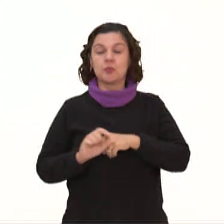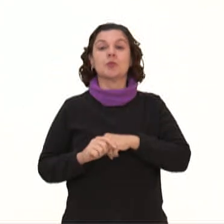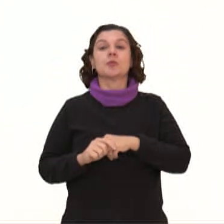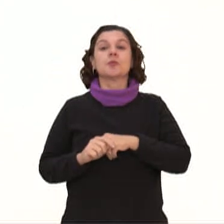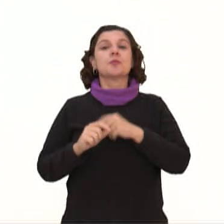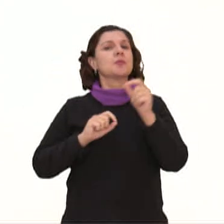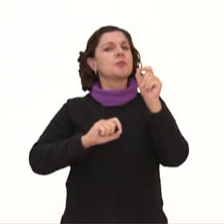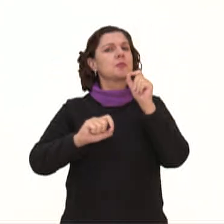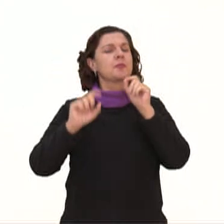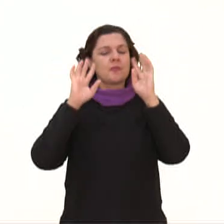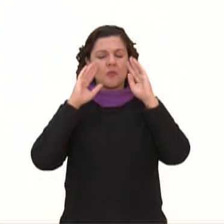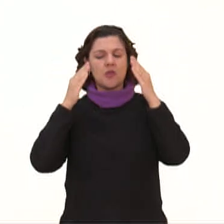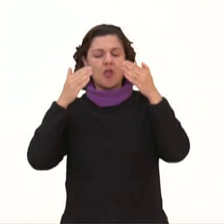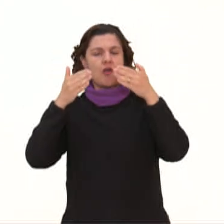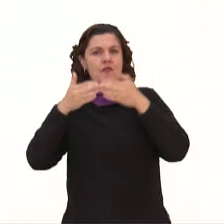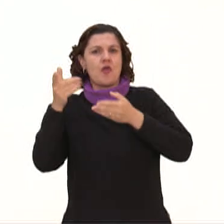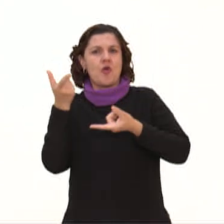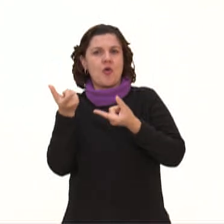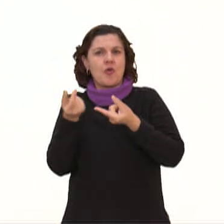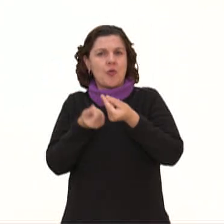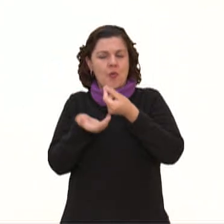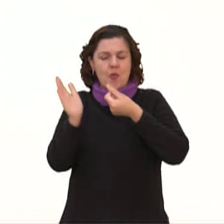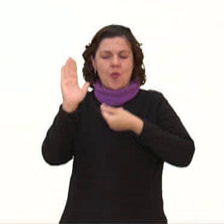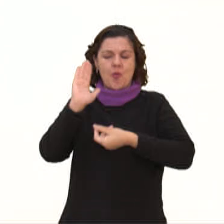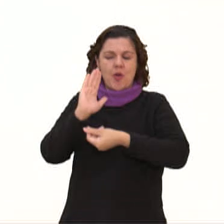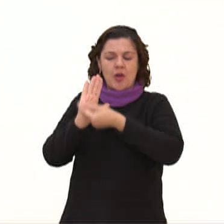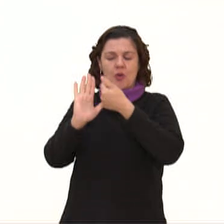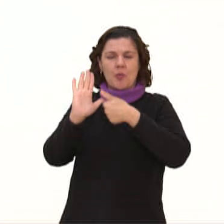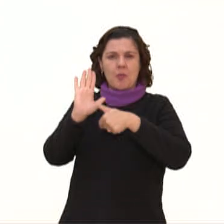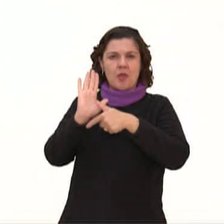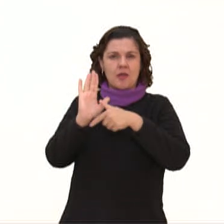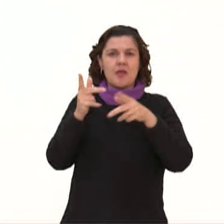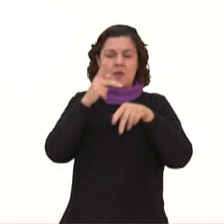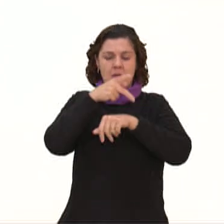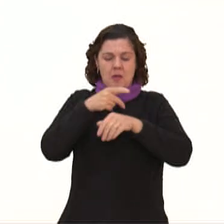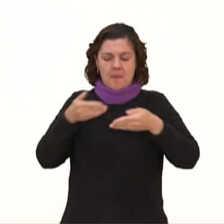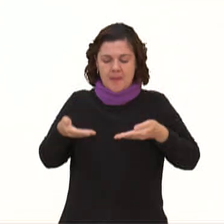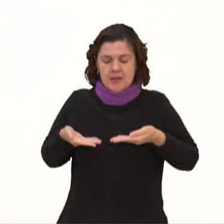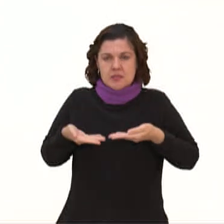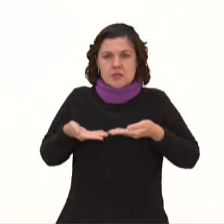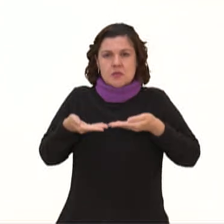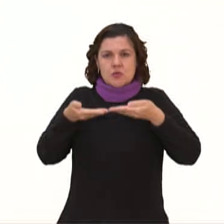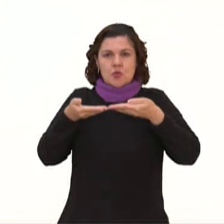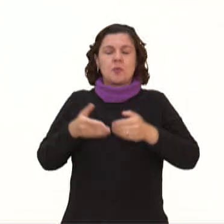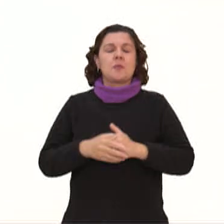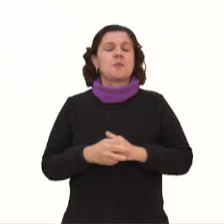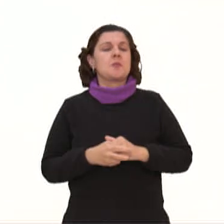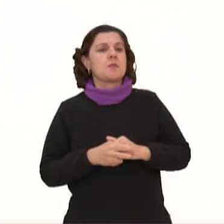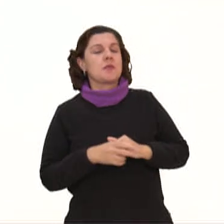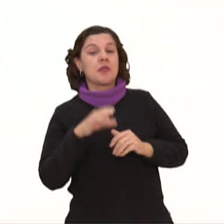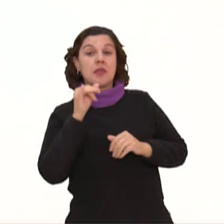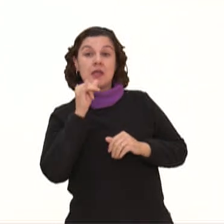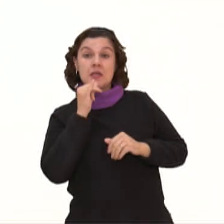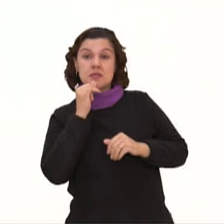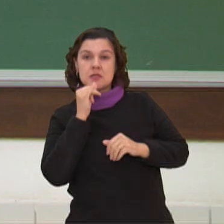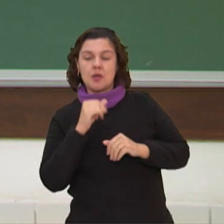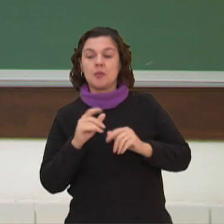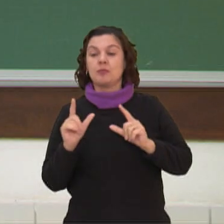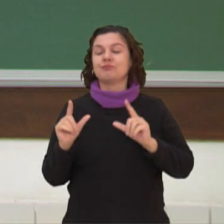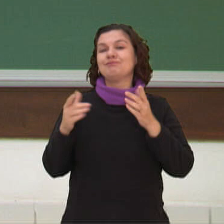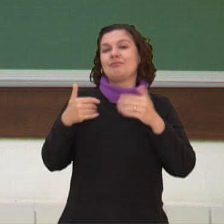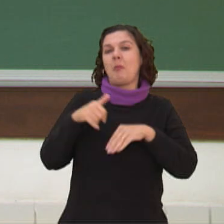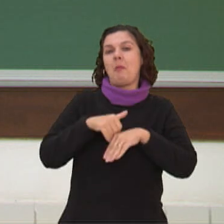uma visão mais voltada para os países emergentes e menos desenvolvidos, com menor escala, ou seja, menos